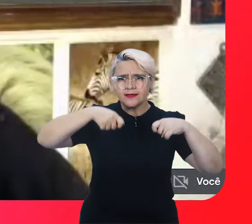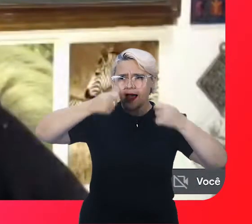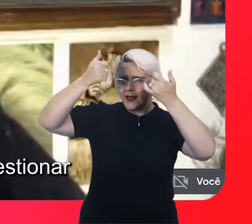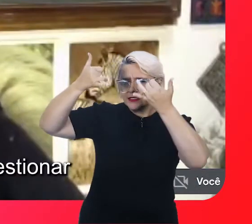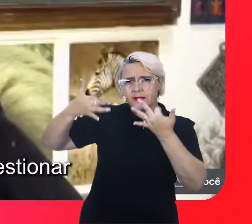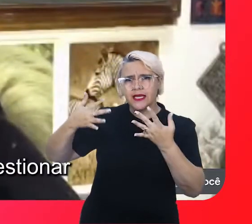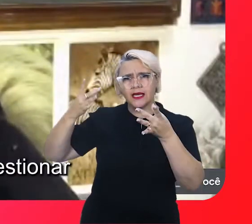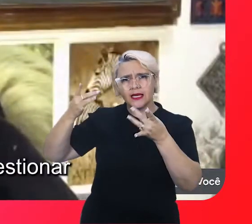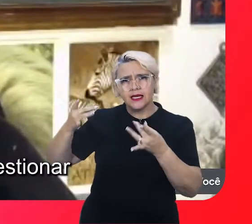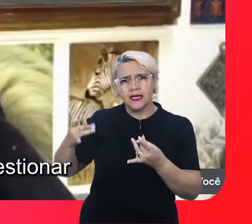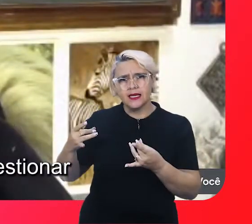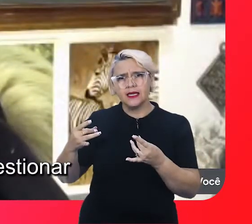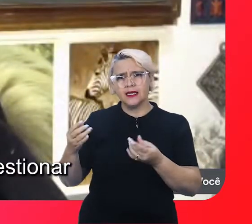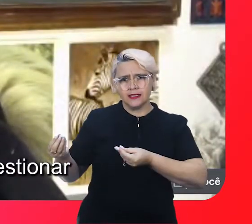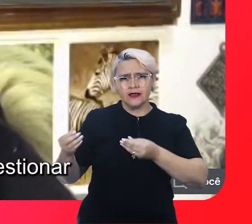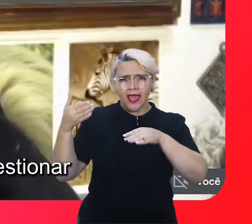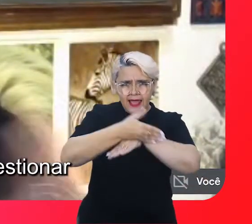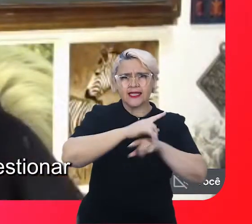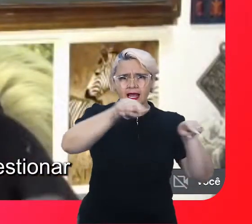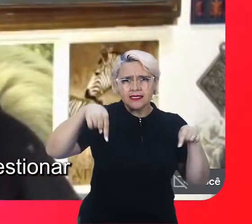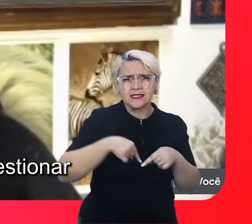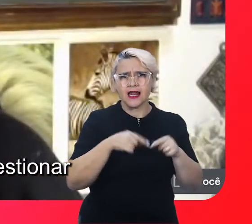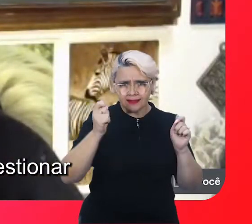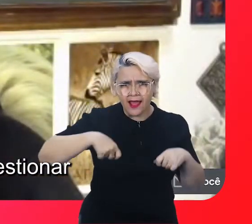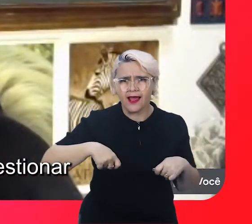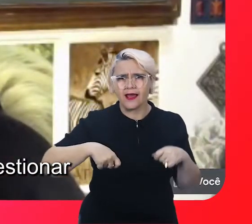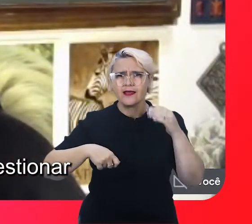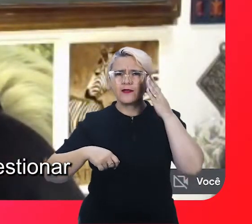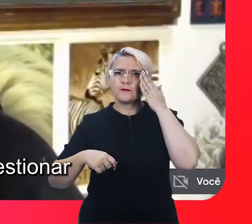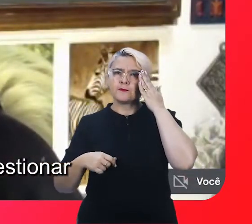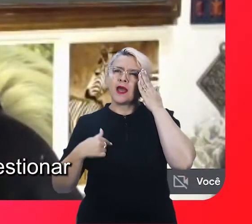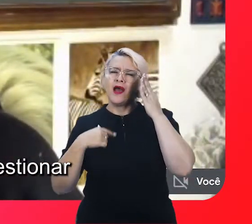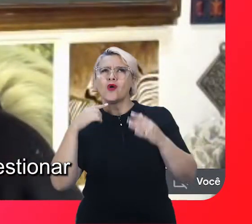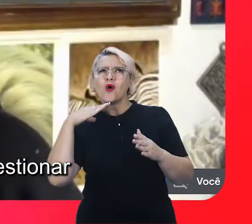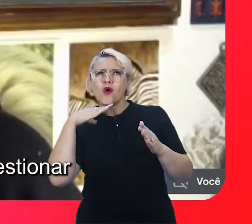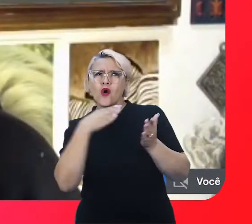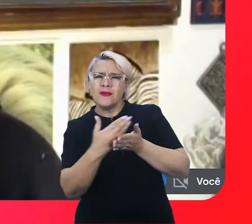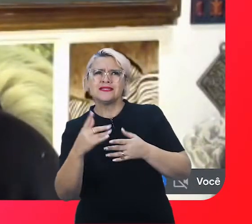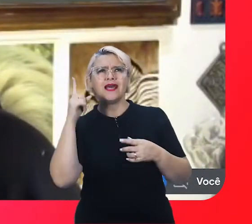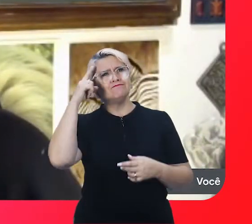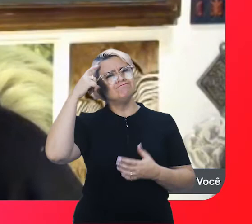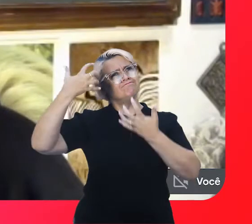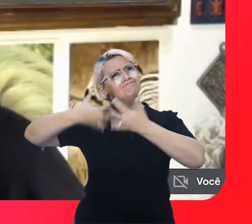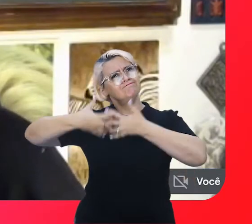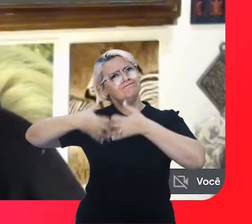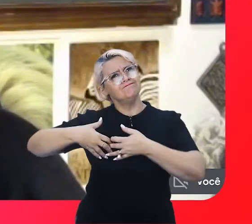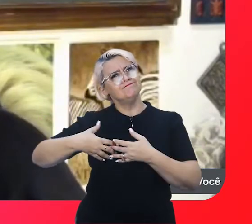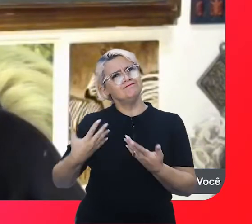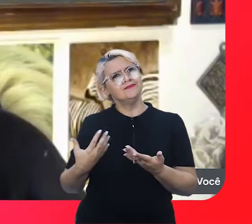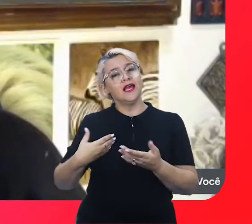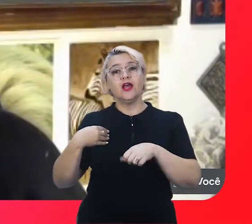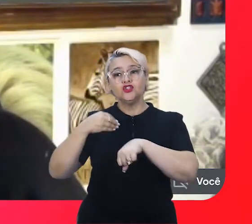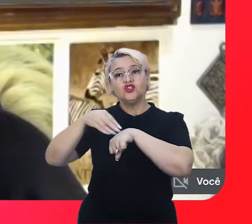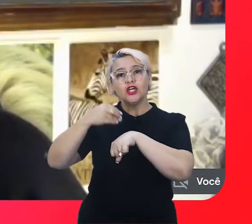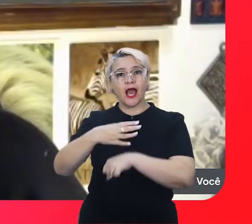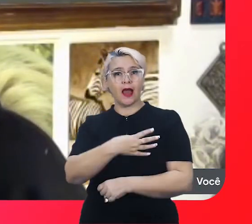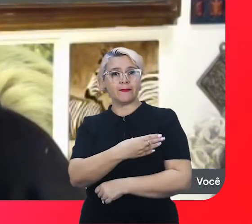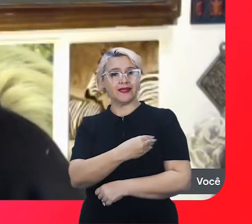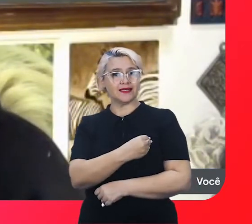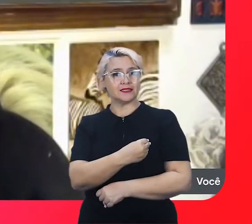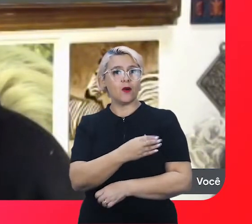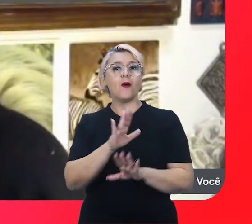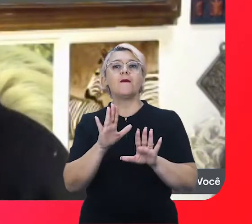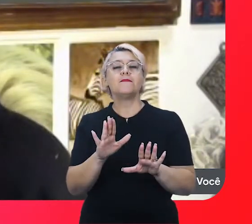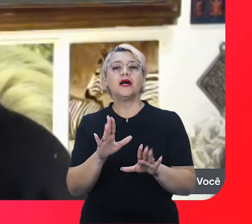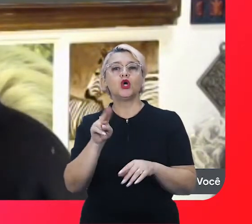força para ele estar na sala de parto? Eu comecei a me questionar sobre tudo que eu fazia. Eu dava dicas de amamentação, mas nunca